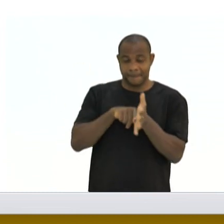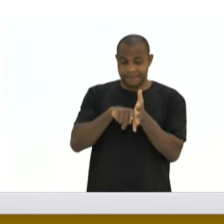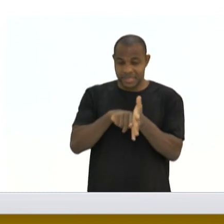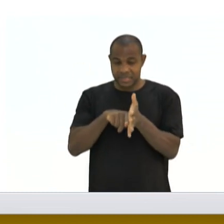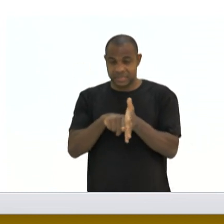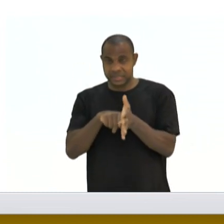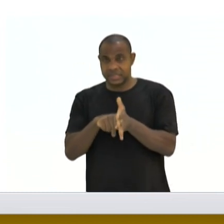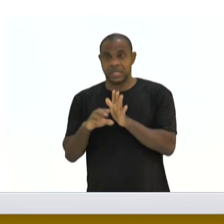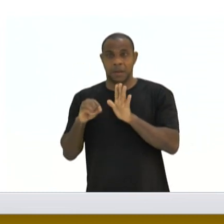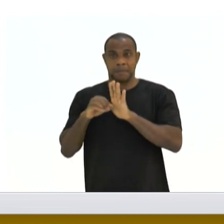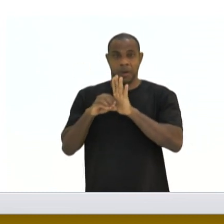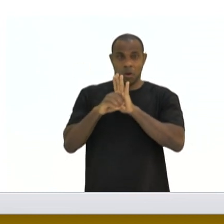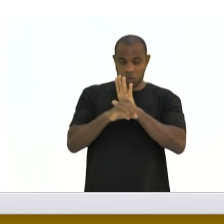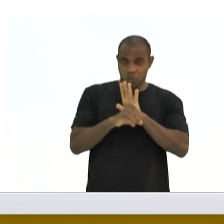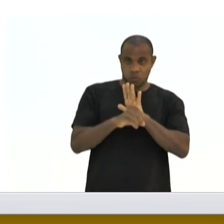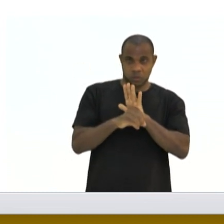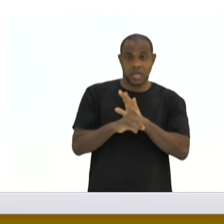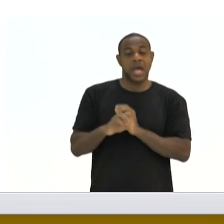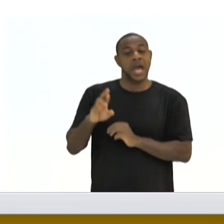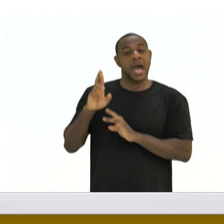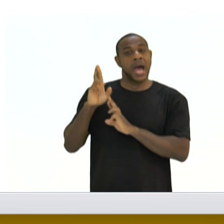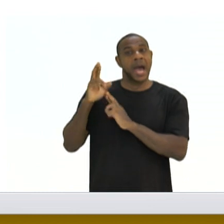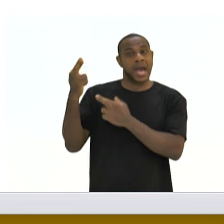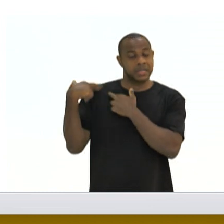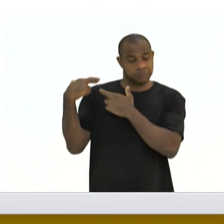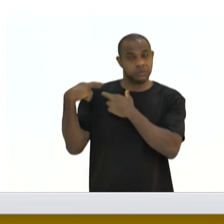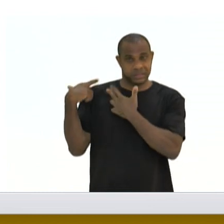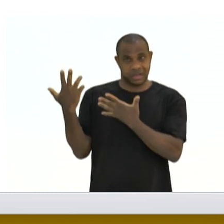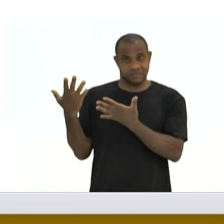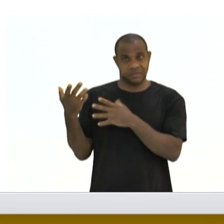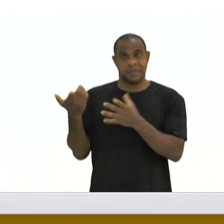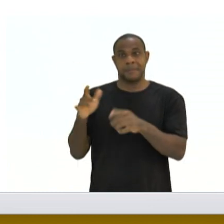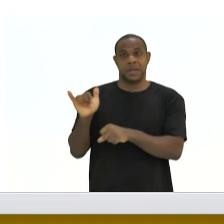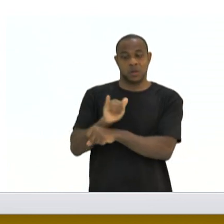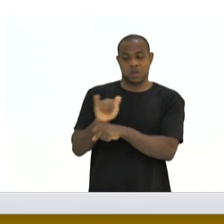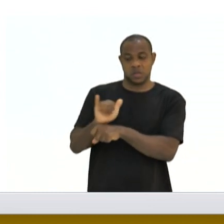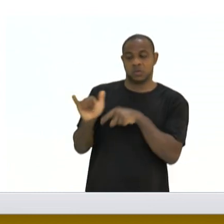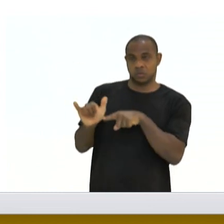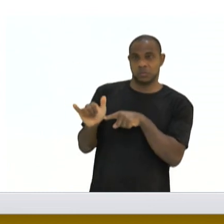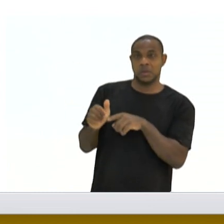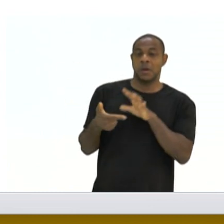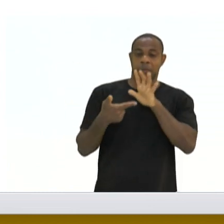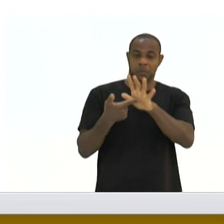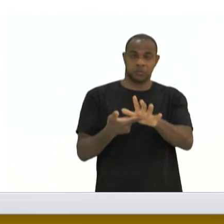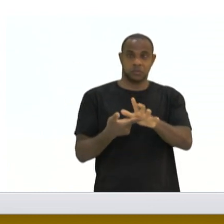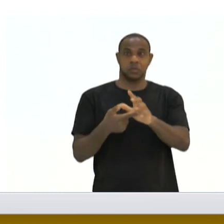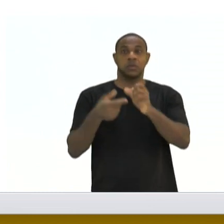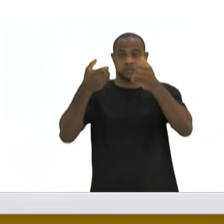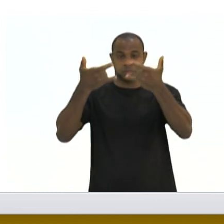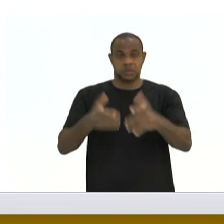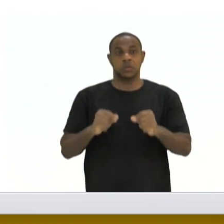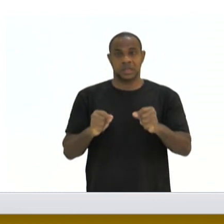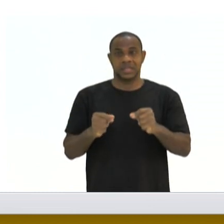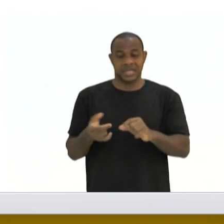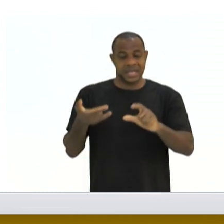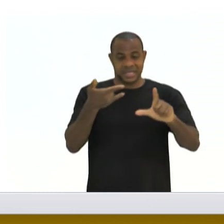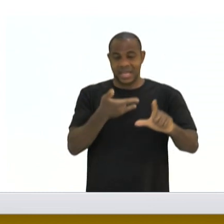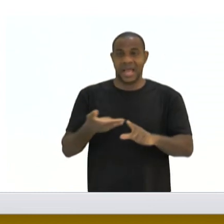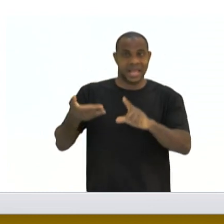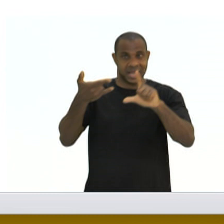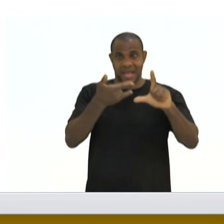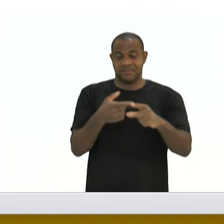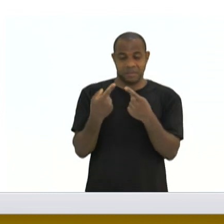responsável pela plataforma de vídeos YouTube revelou que as lives musicais já foram